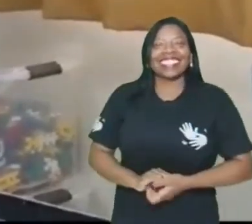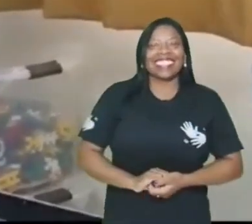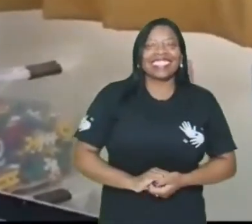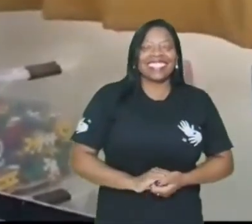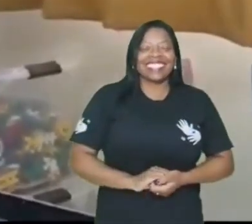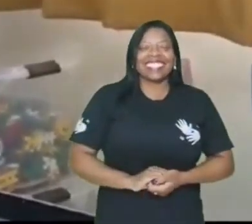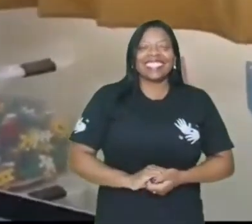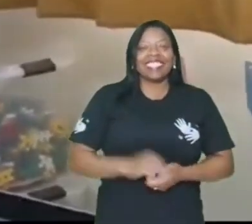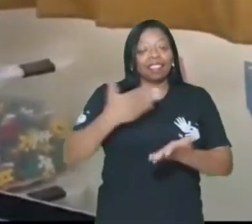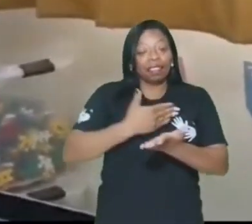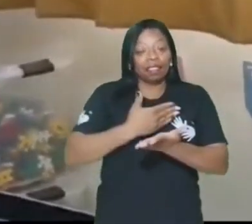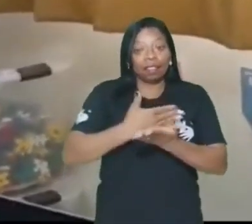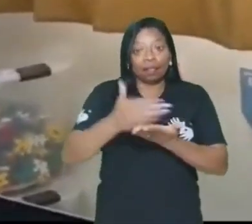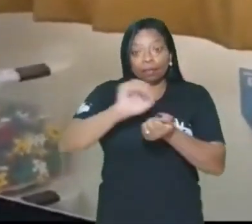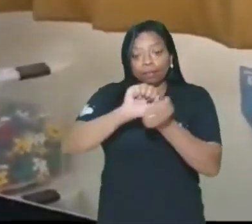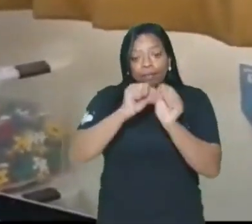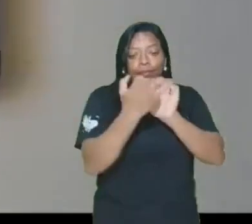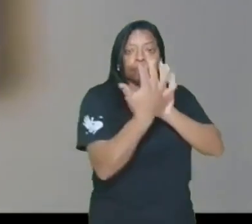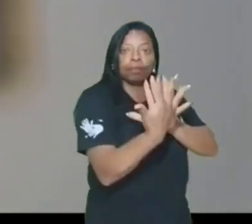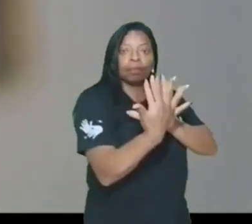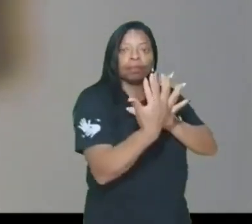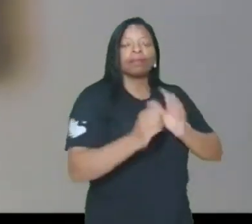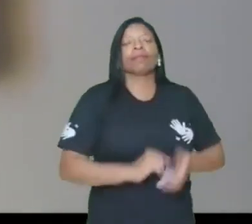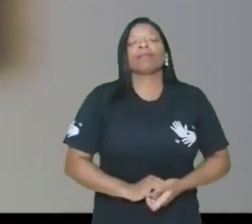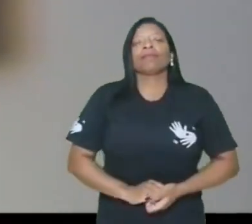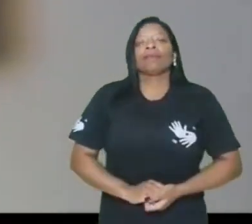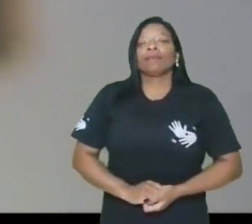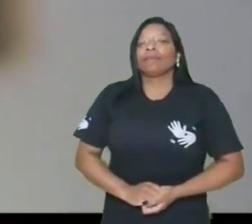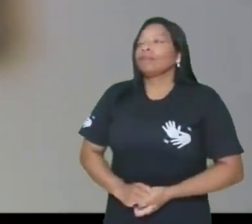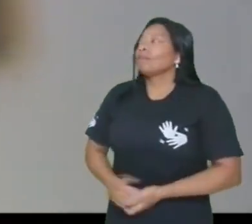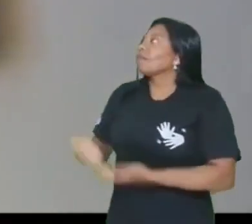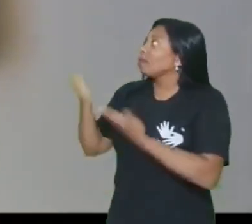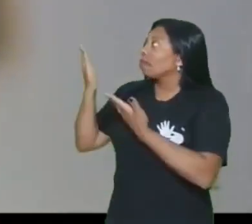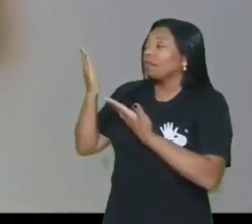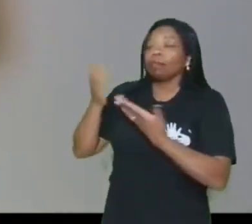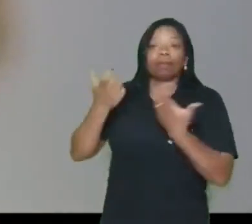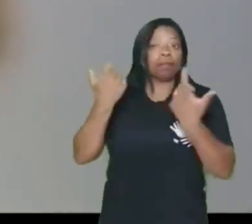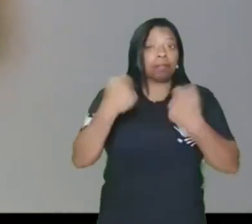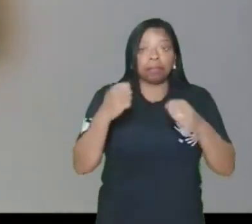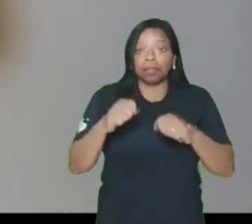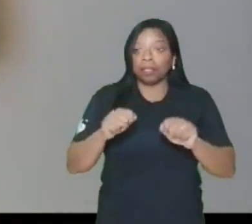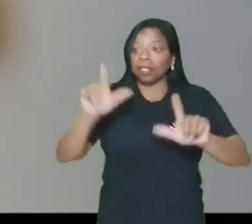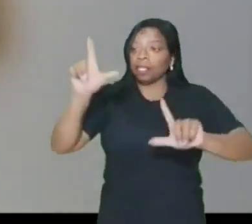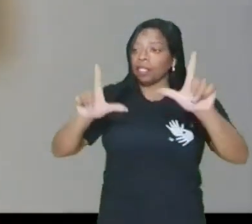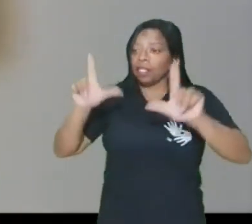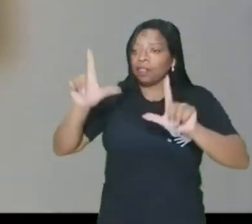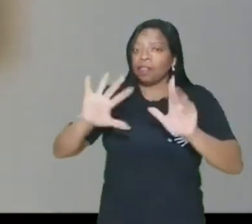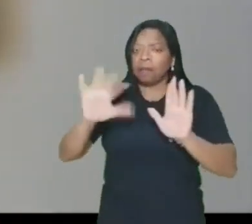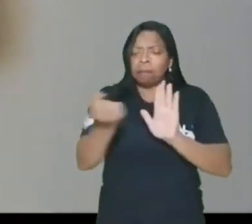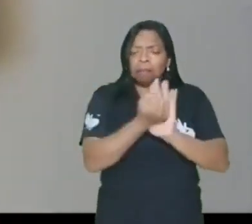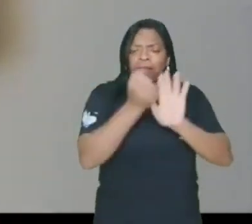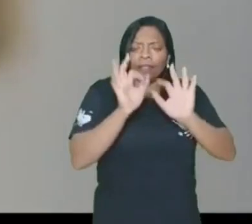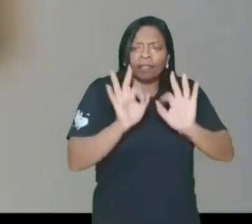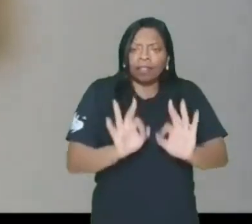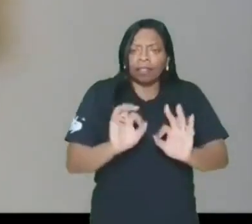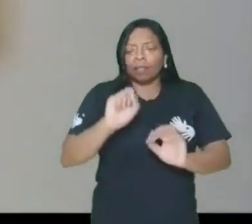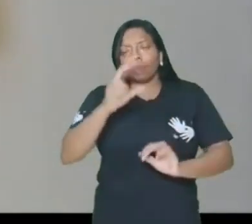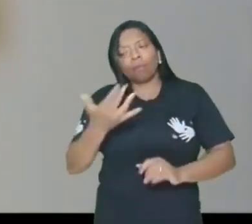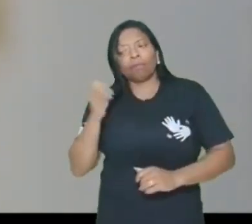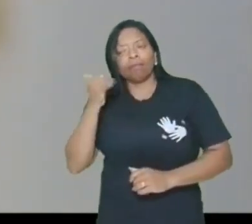e iniciar o processo de espelhamento. Não é preciso um modelo específico de celular para fazer a conexão, basta